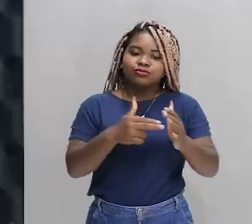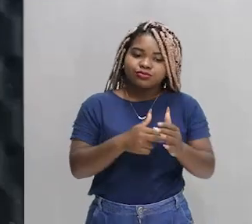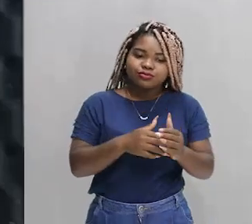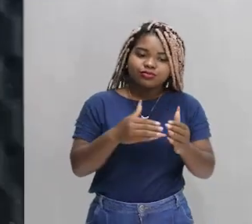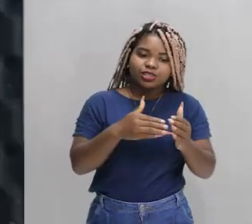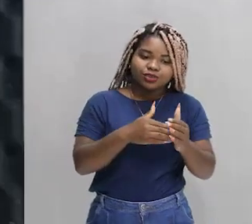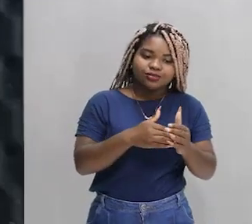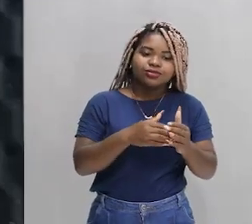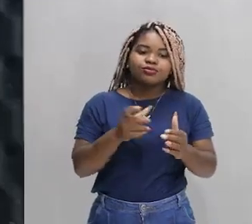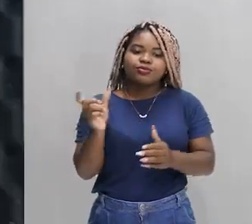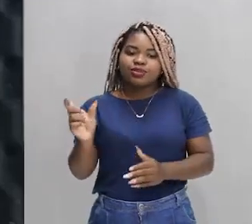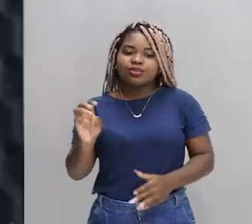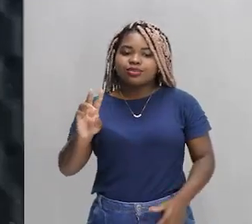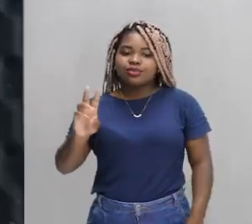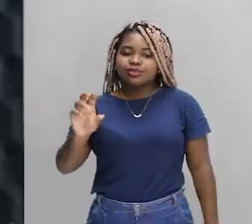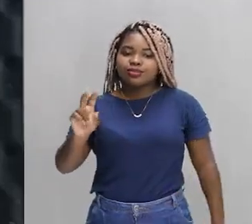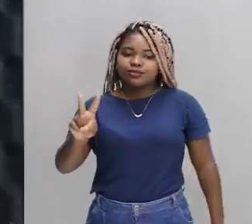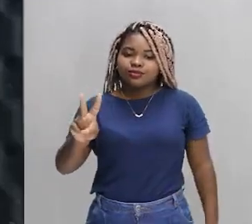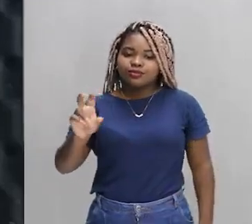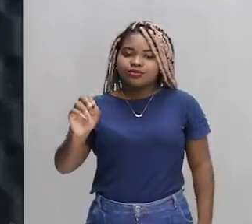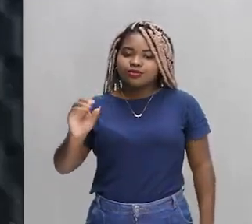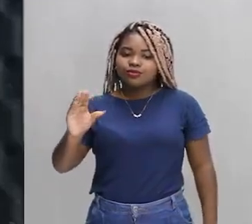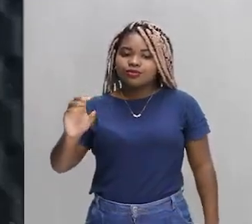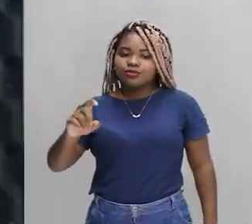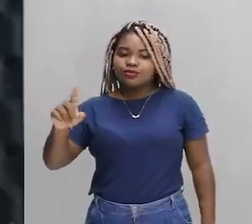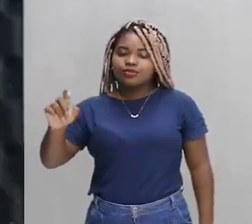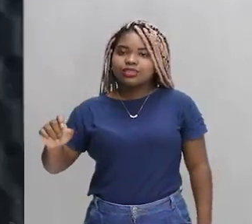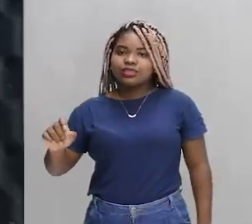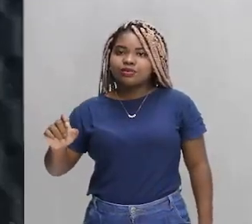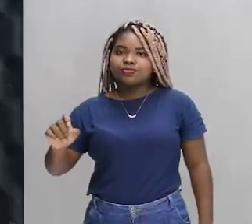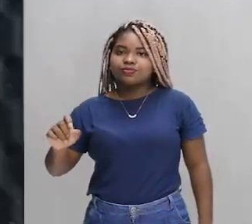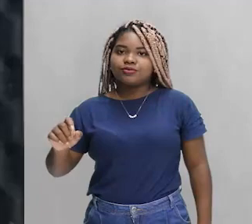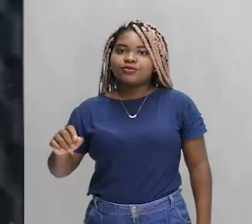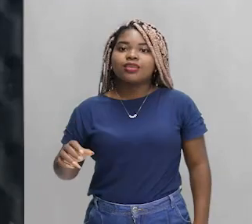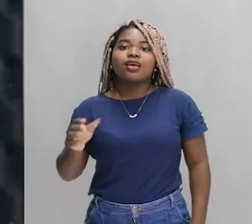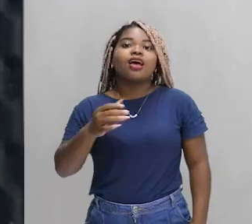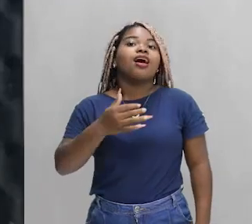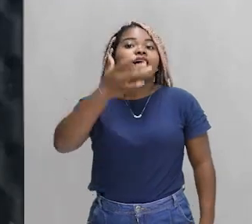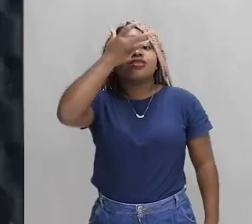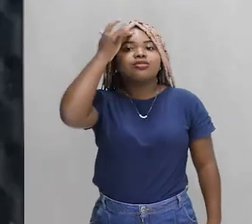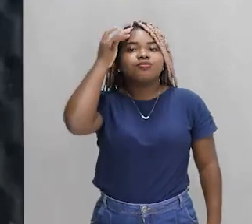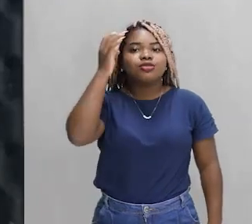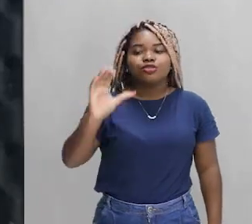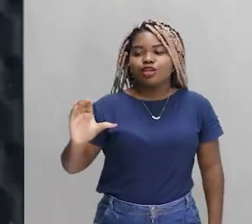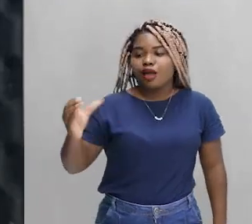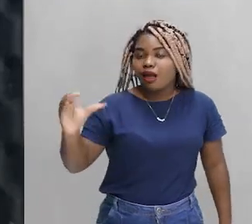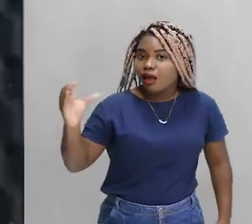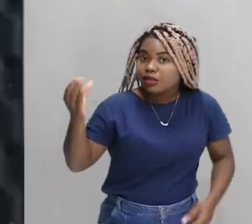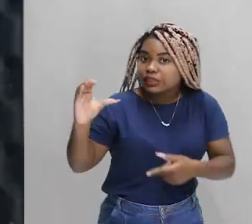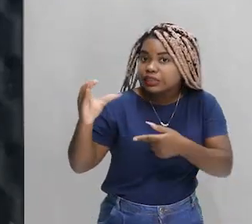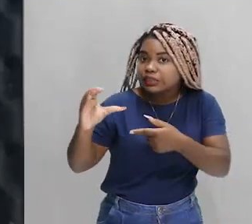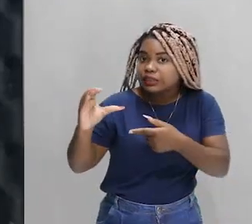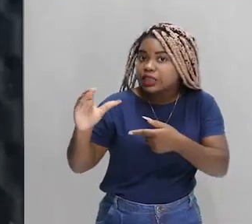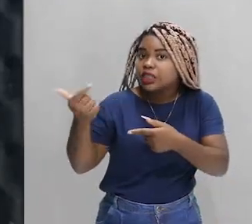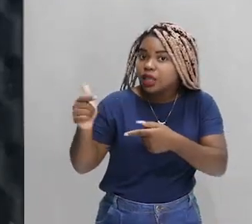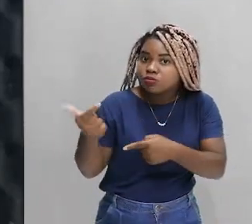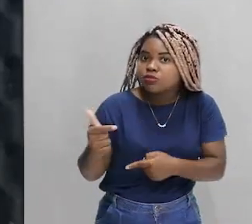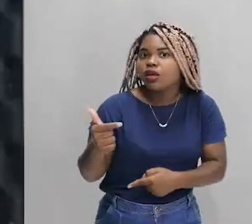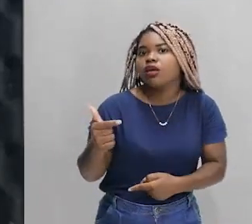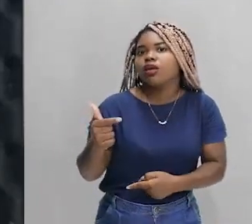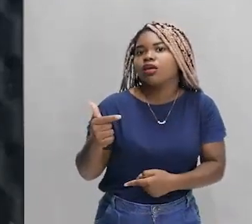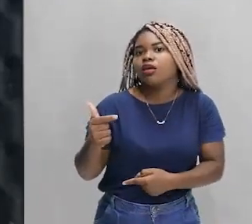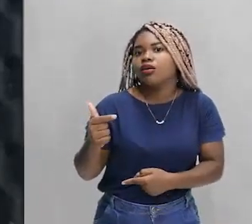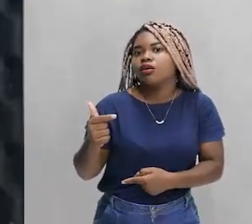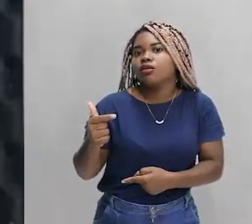É recorrente eu observar as pessoas colocando cedilha na palavra você. Na palavra você, temos apenas o acento circunflexo, nós não